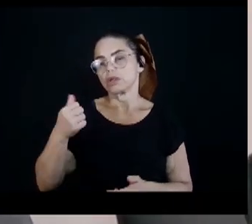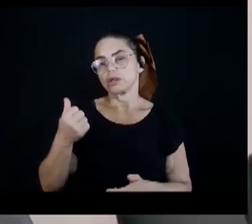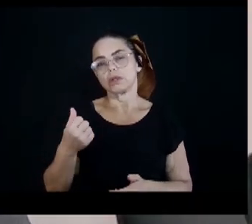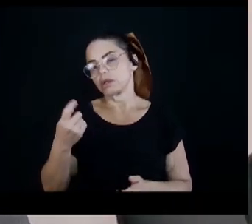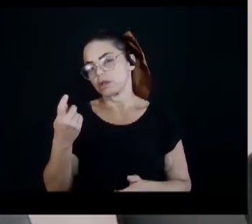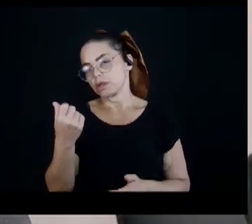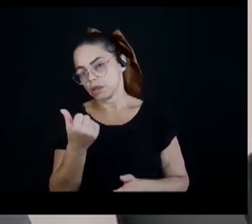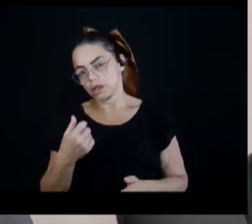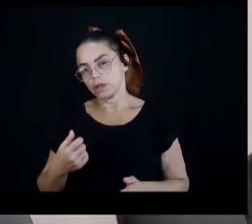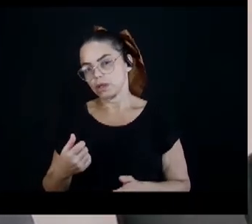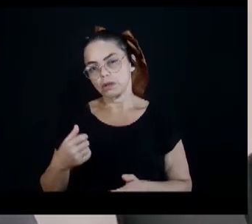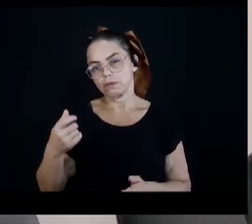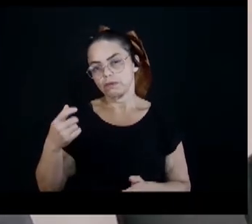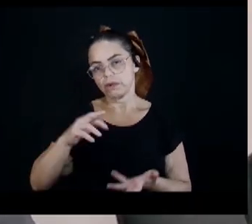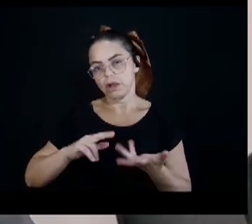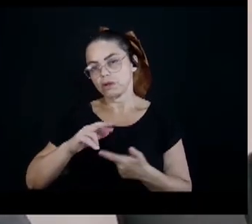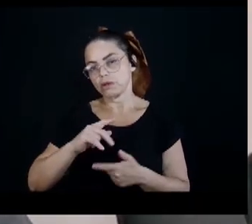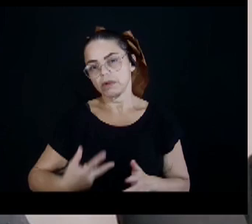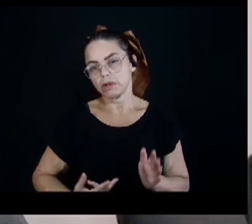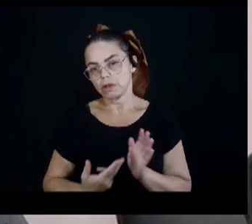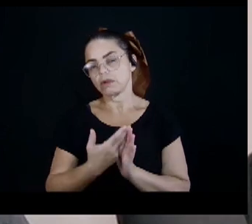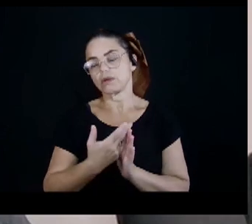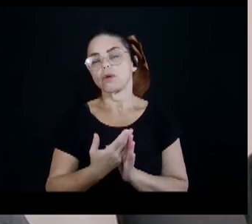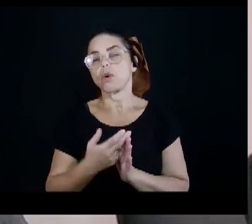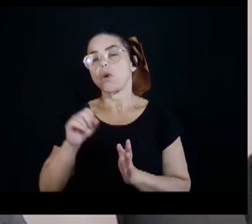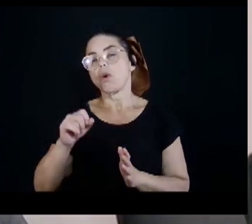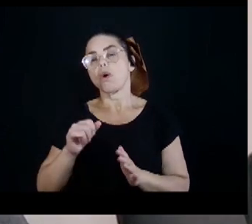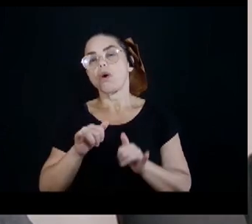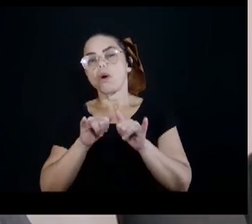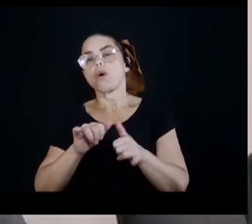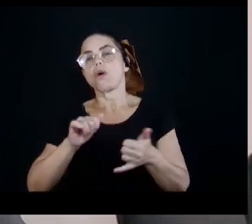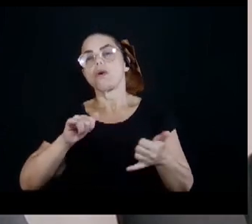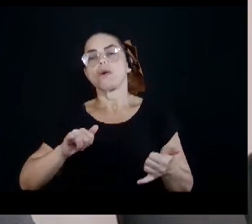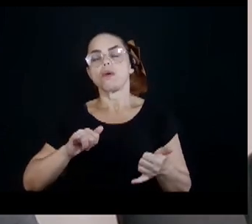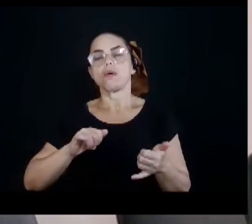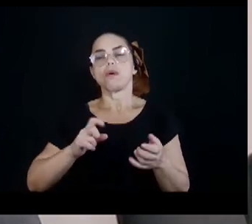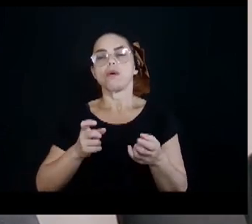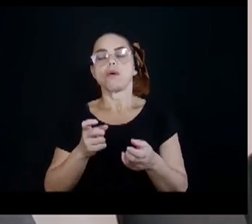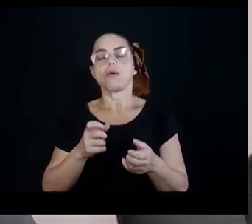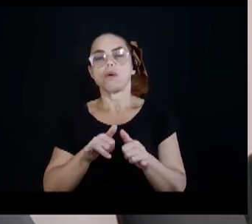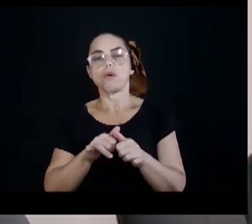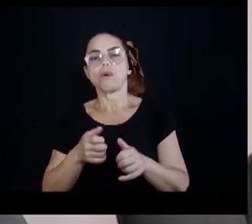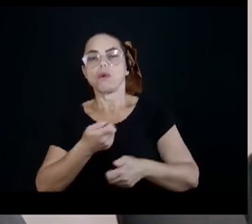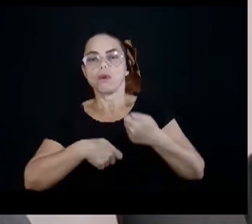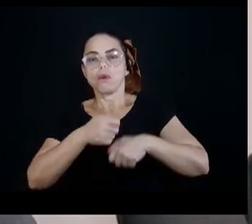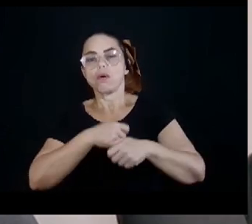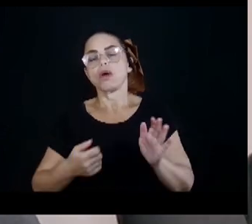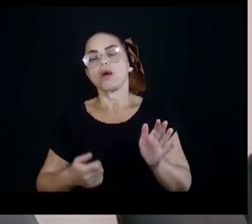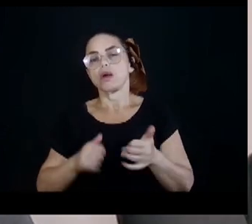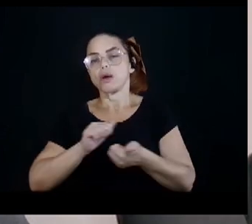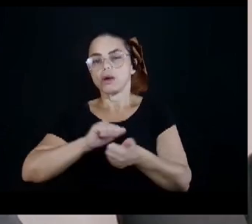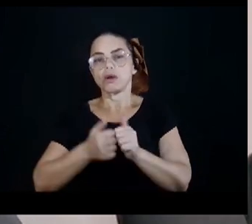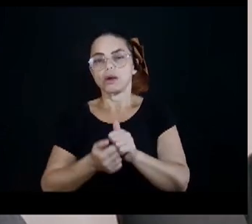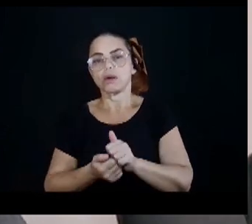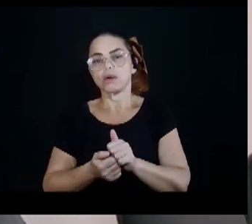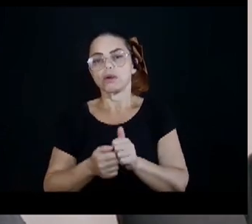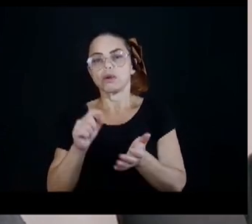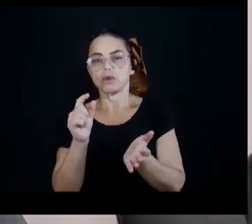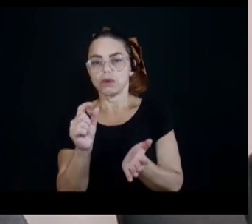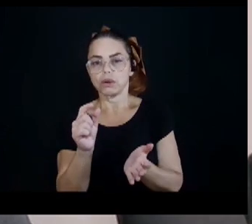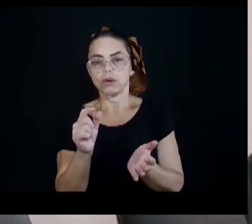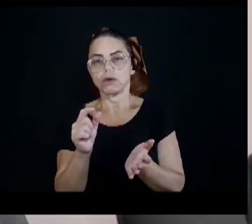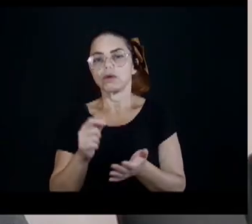o mercado se adapta ou ele fica para trás, porque isso já tem dose até com manutenção. Tomar 2,5